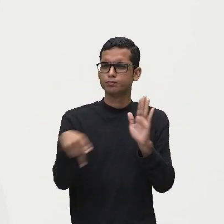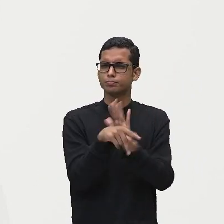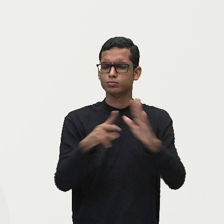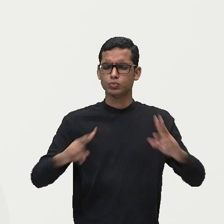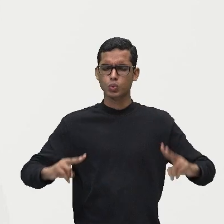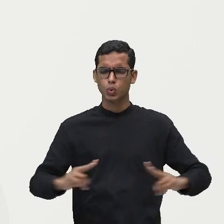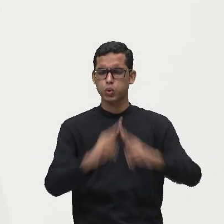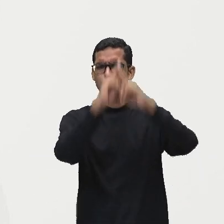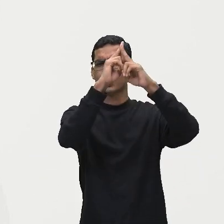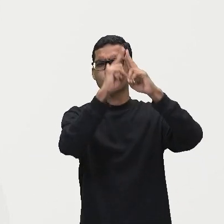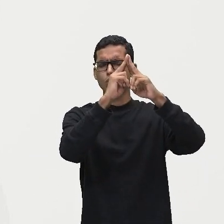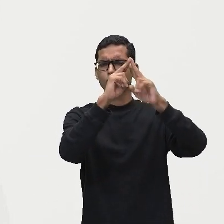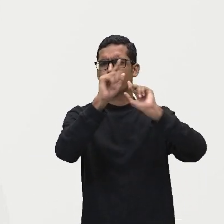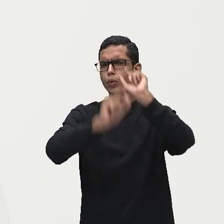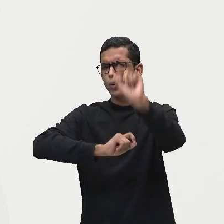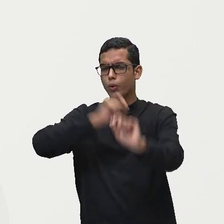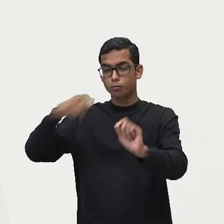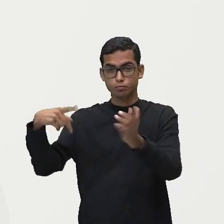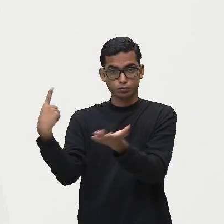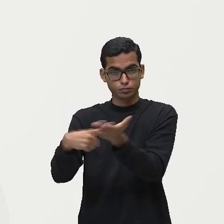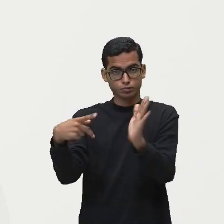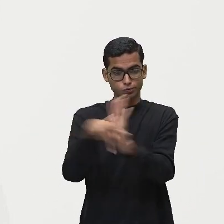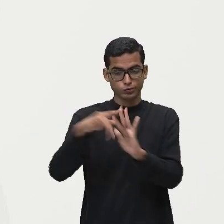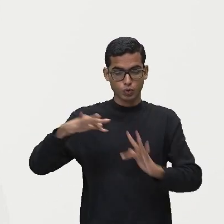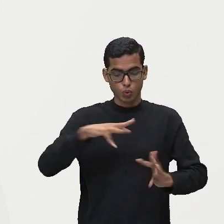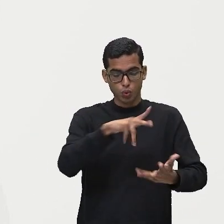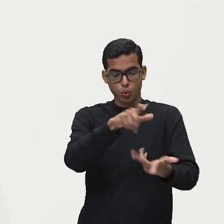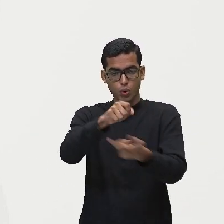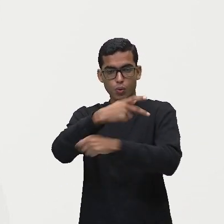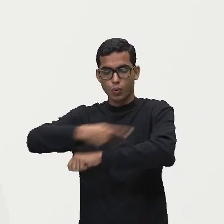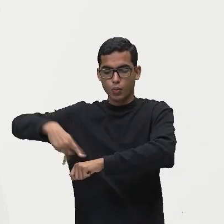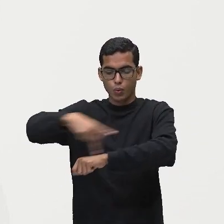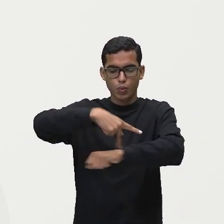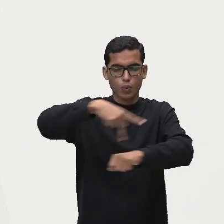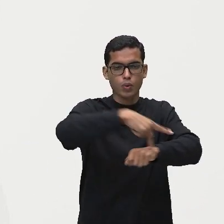um compromisso internacional entre